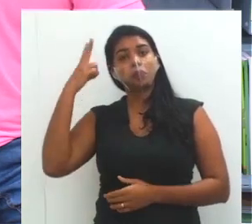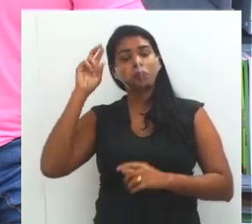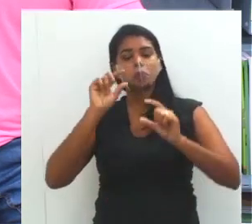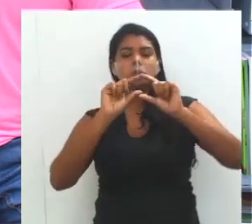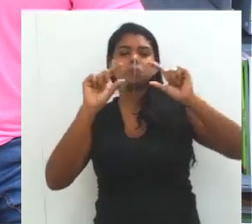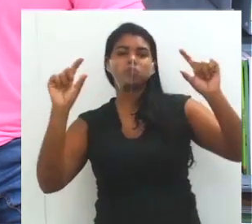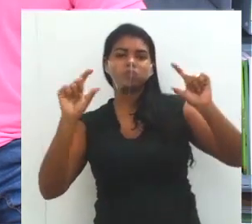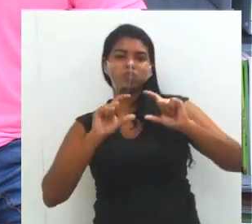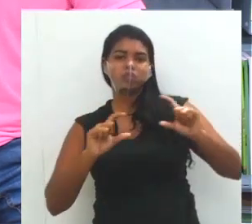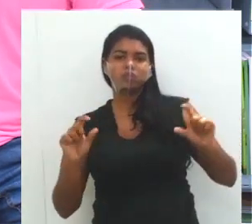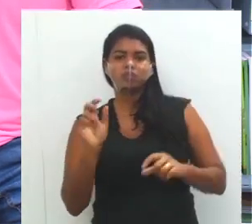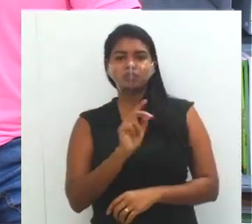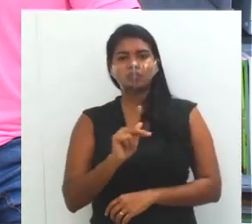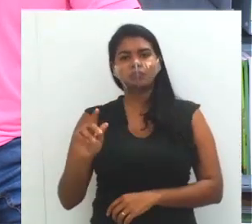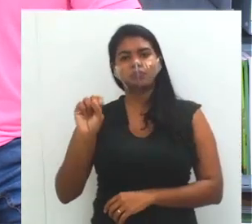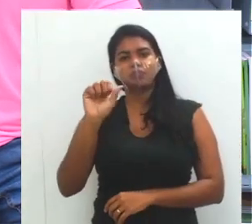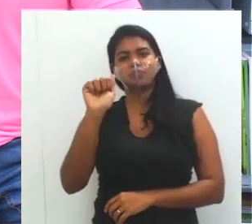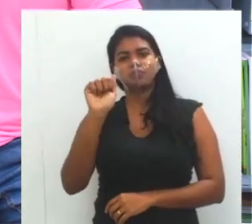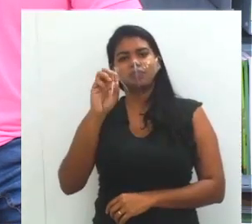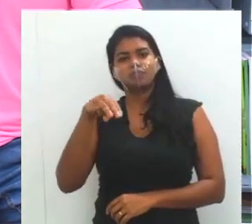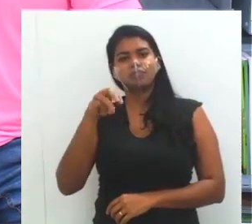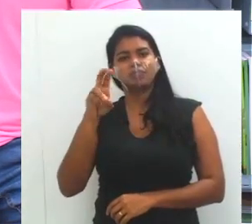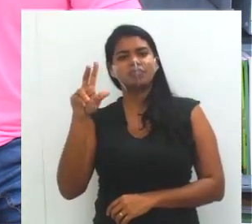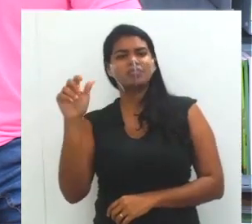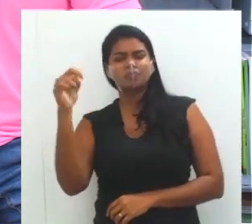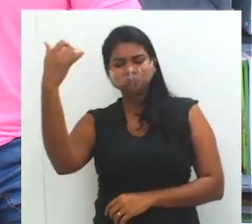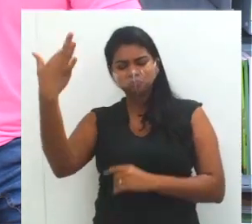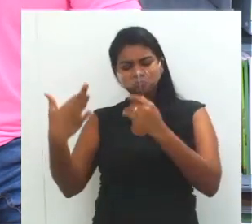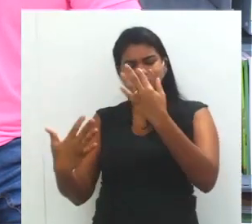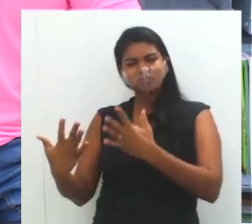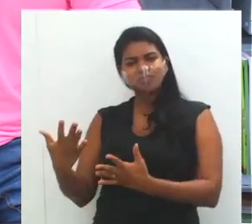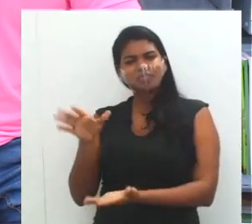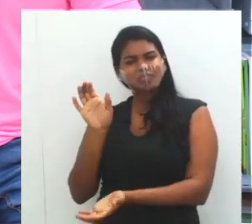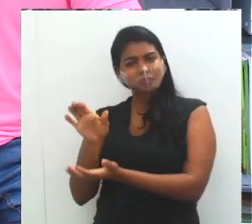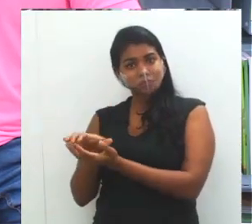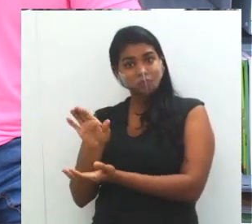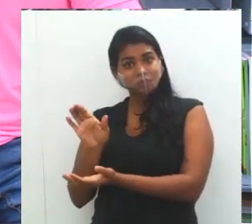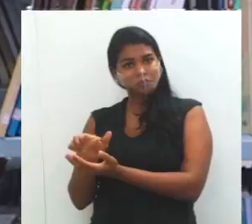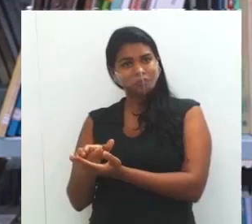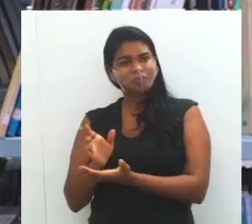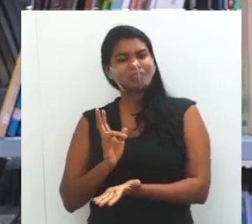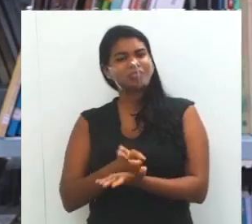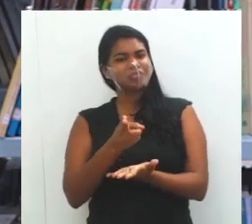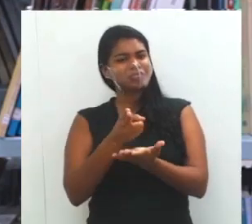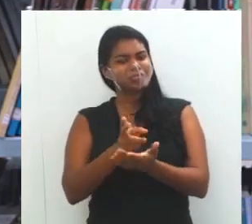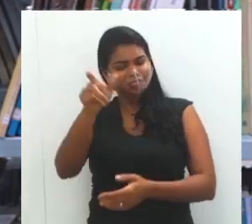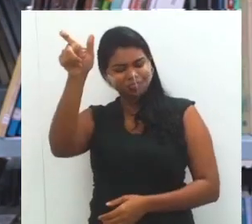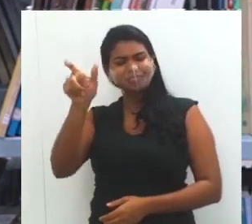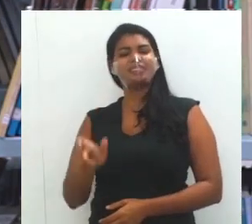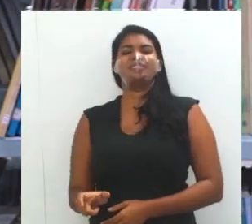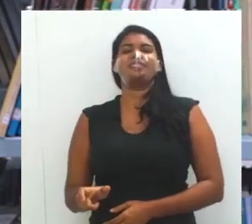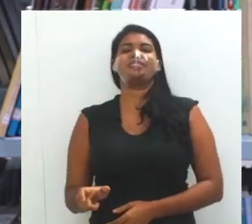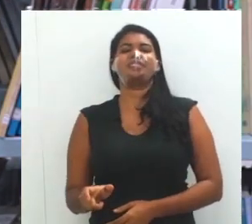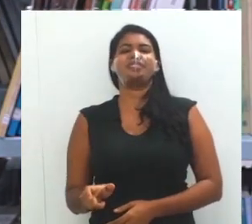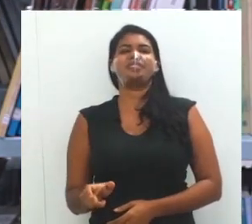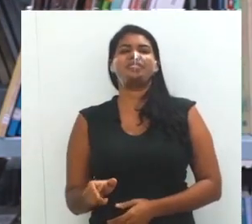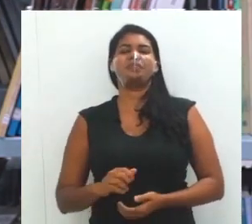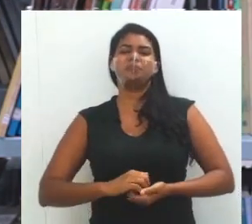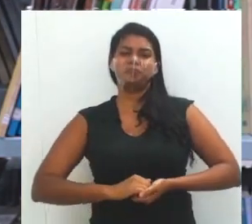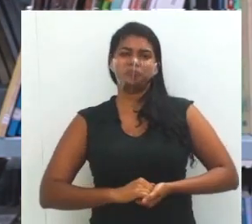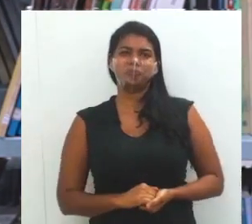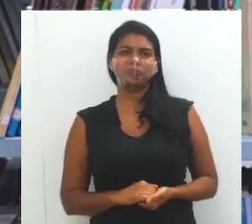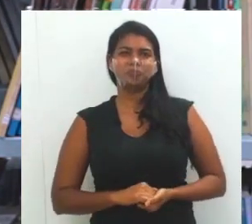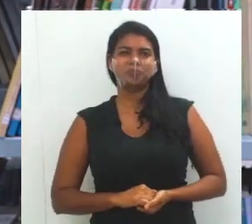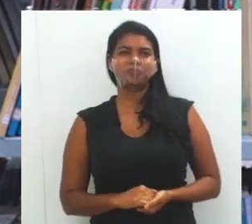que esses versos, professor Samuel, esses versos falam justamente essa questão da pernambucanidade, ser Pernambuco, ser dessa